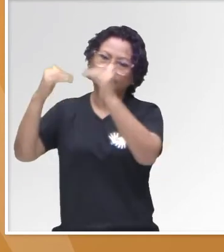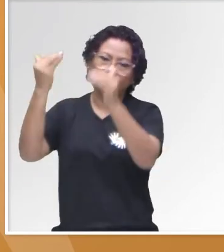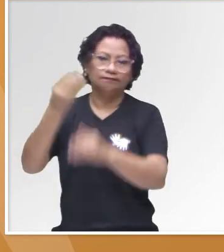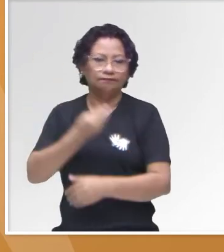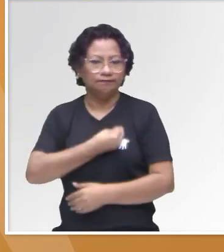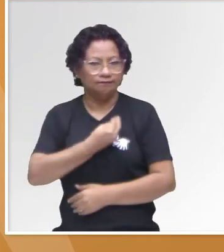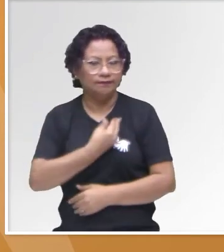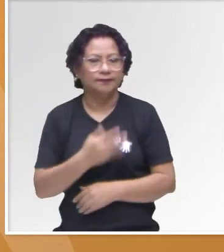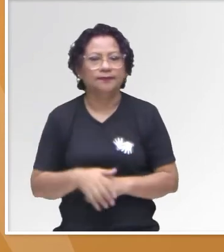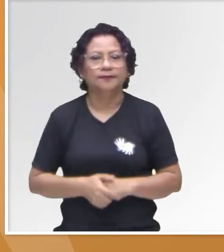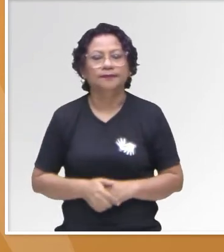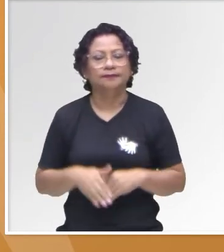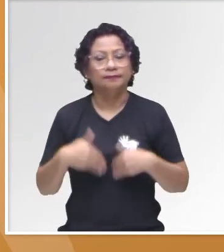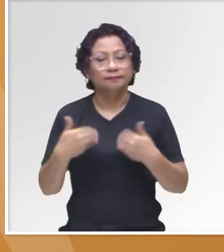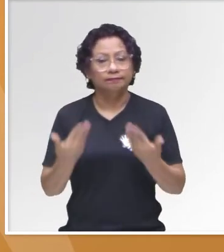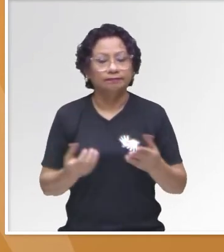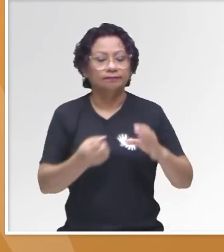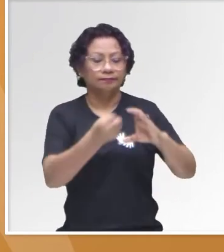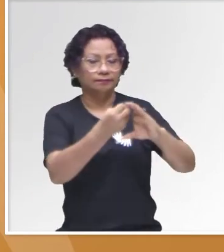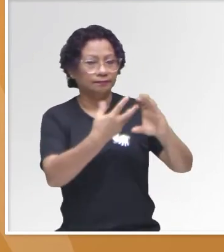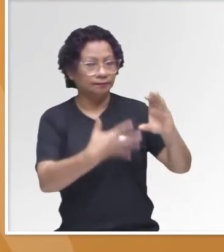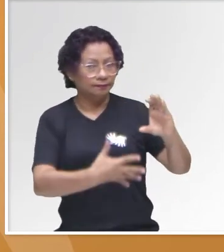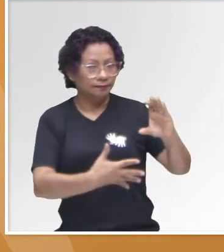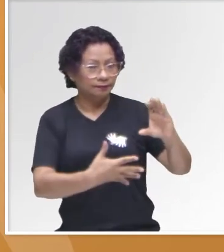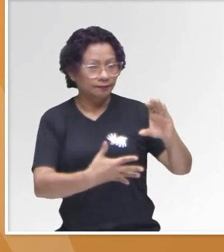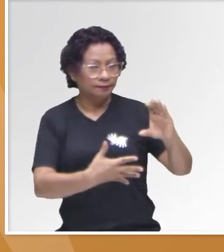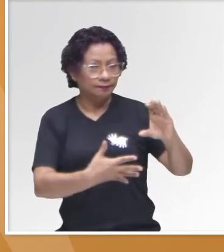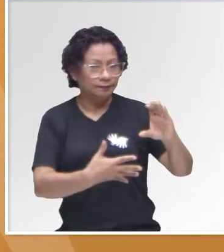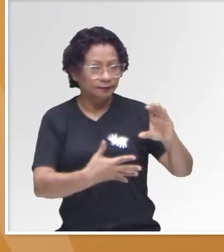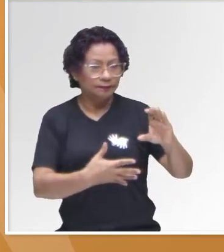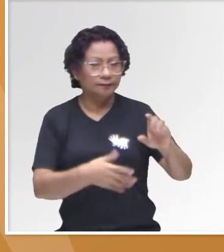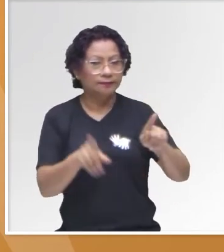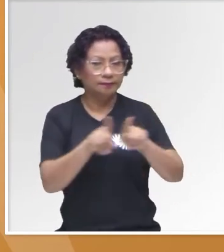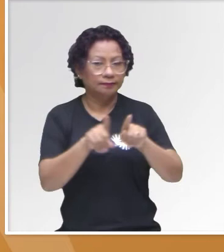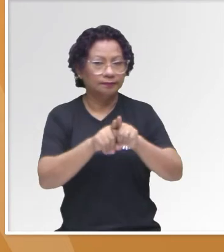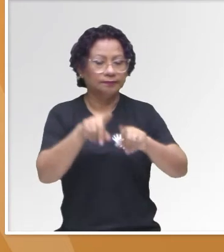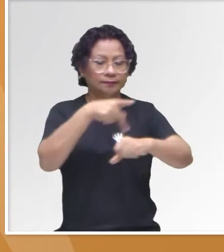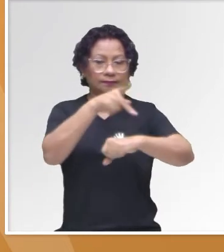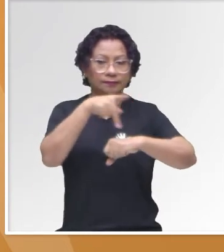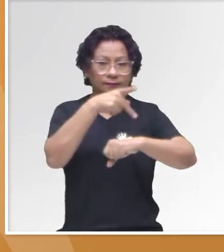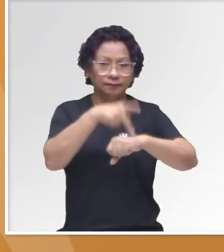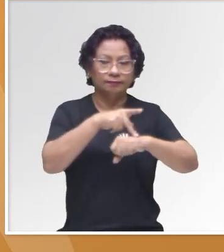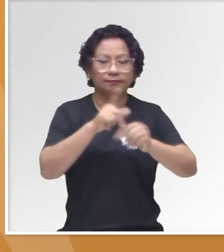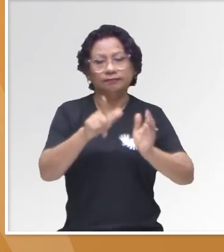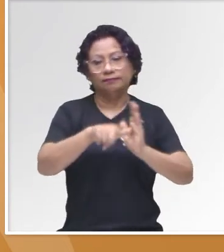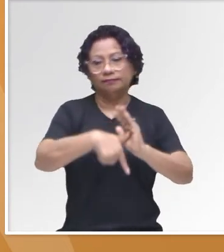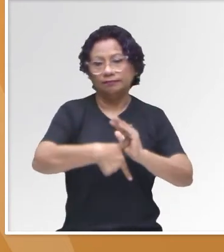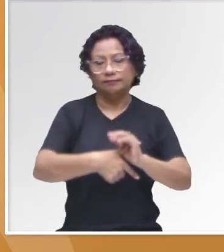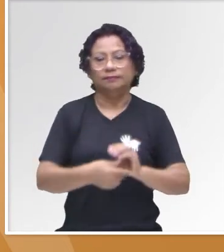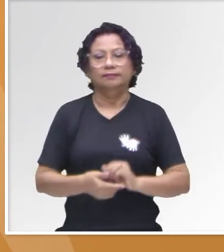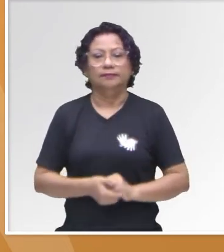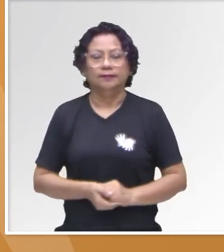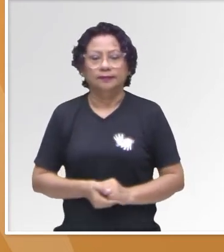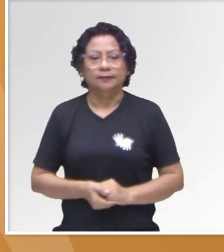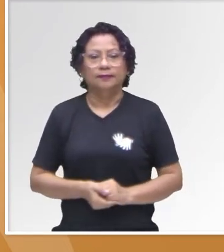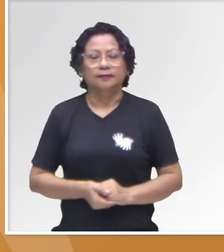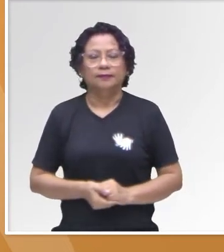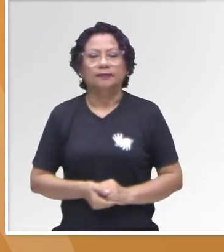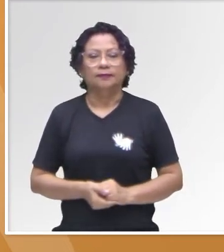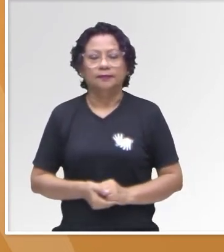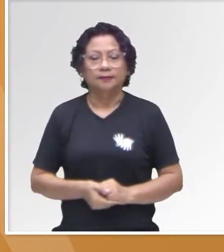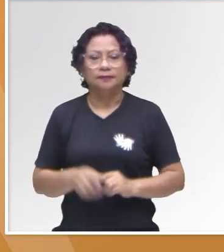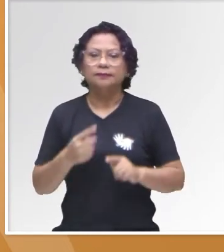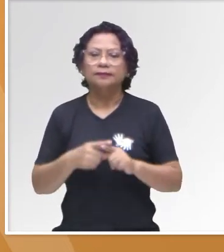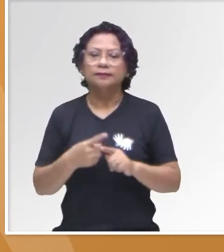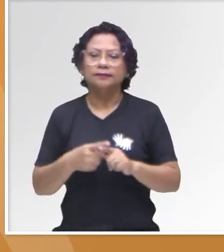Então, isso também é característica de um país emergente, né? Ocorre nesses países, com a chegada das indústrias, ocorre